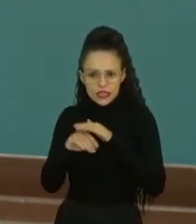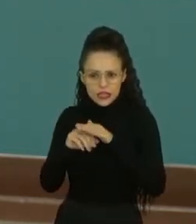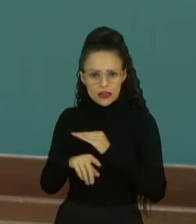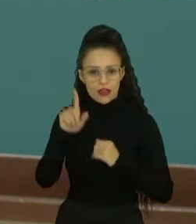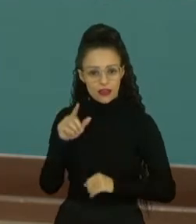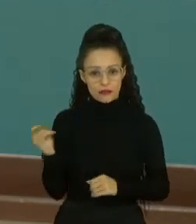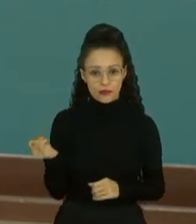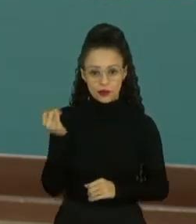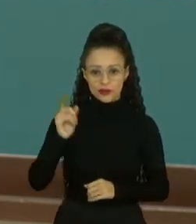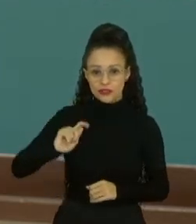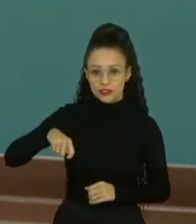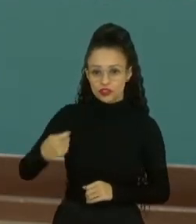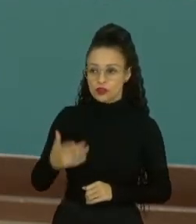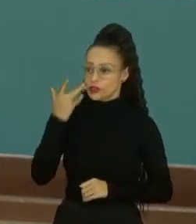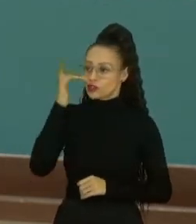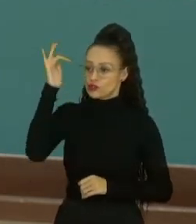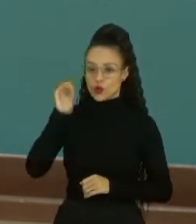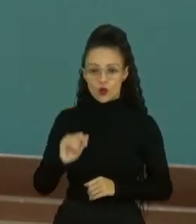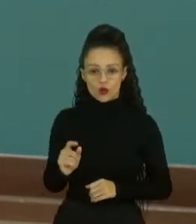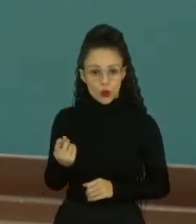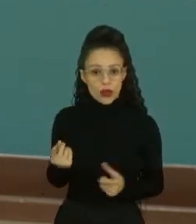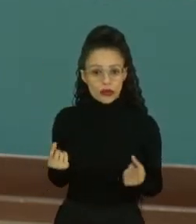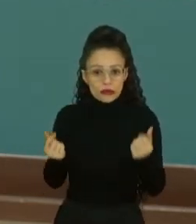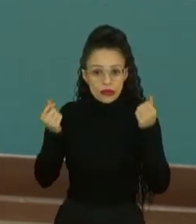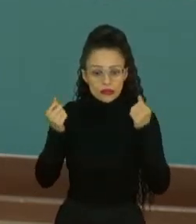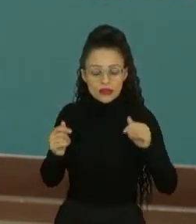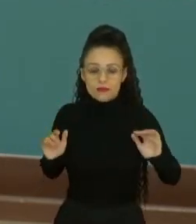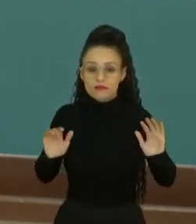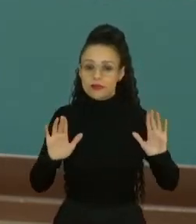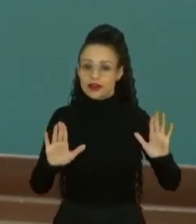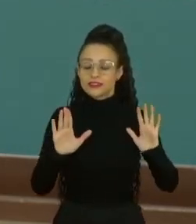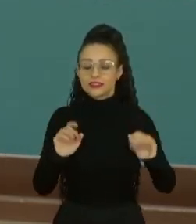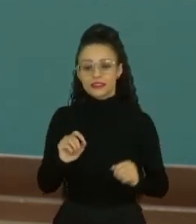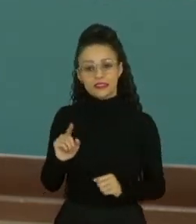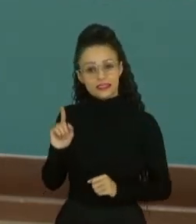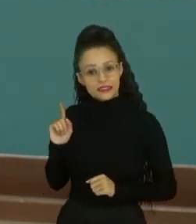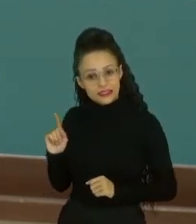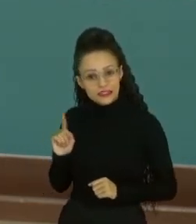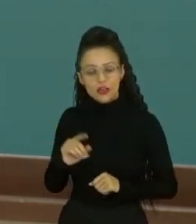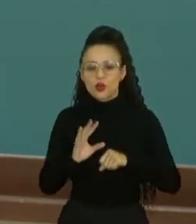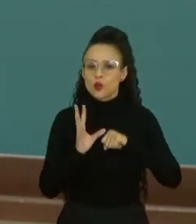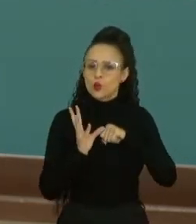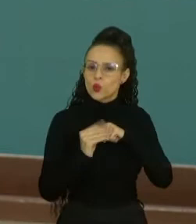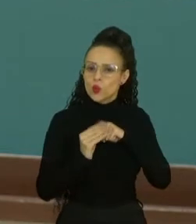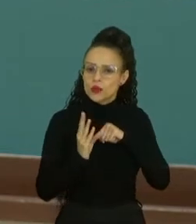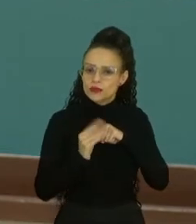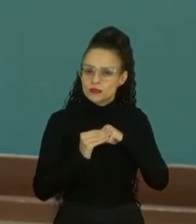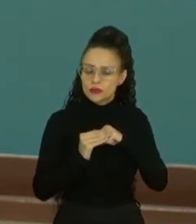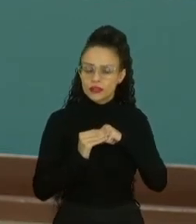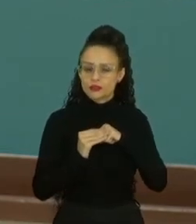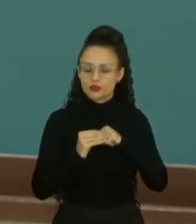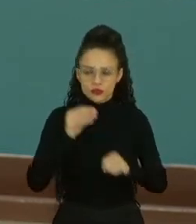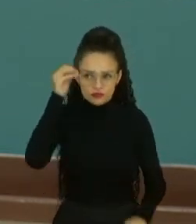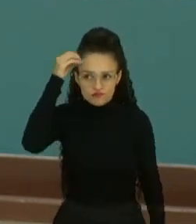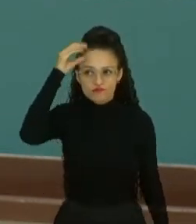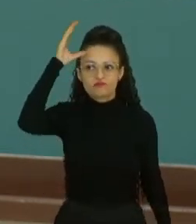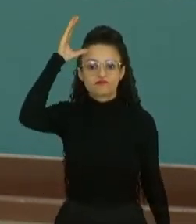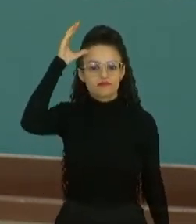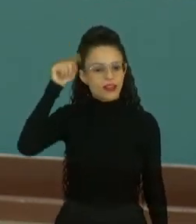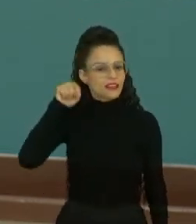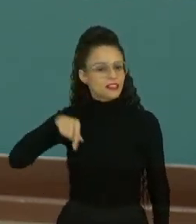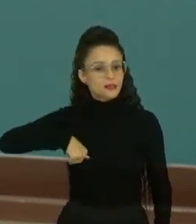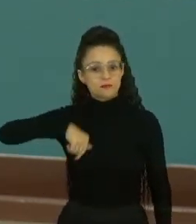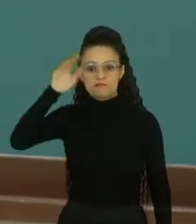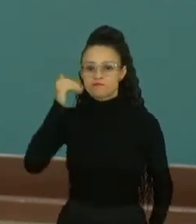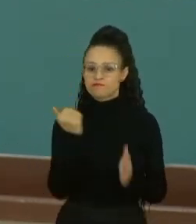algo importante, um tesouro, uma riqueza. Agora, ter conhecimento, pessoal, é uma riqueza,